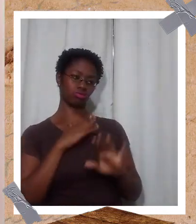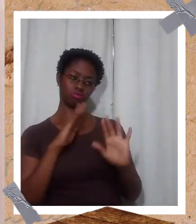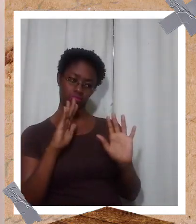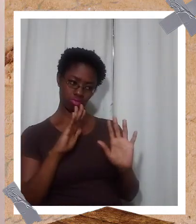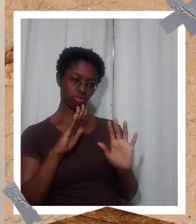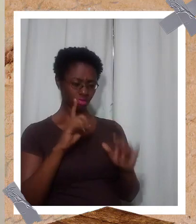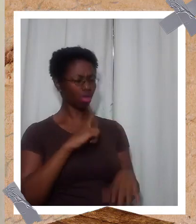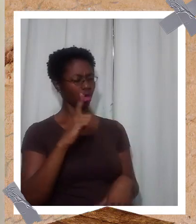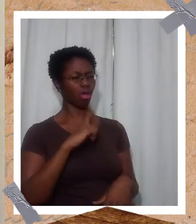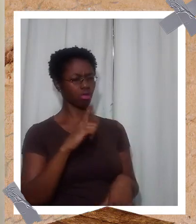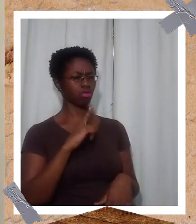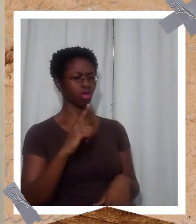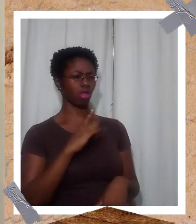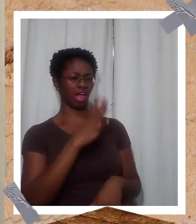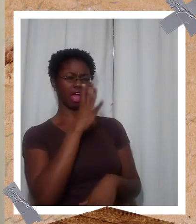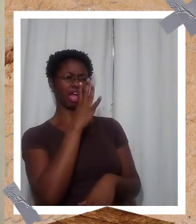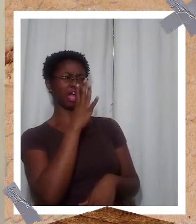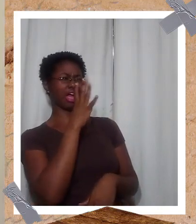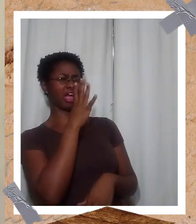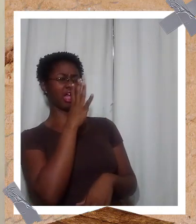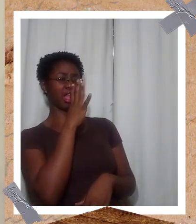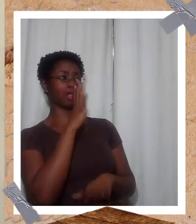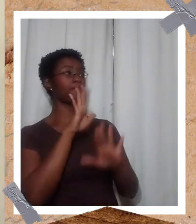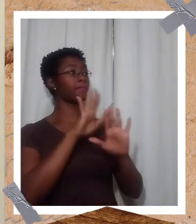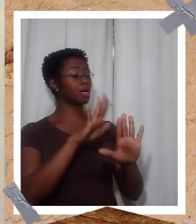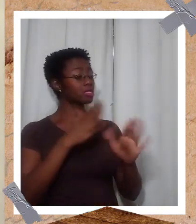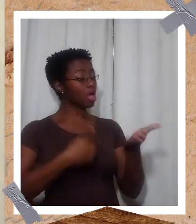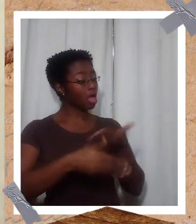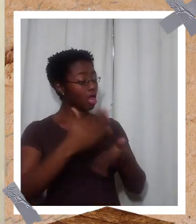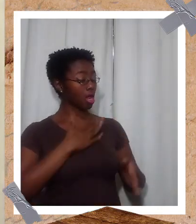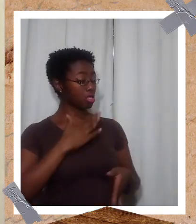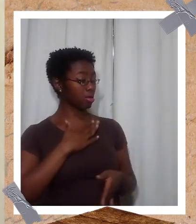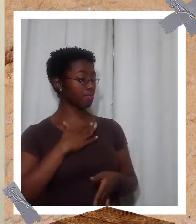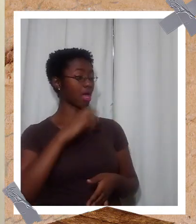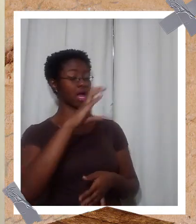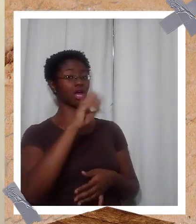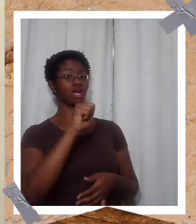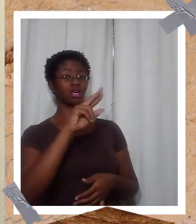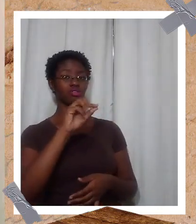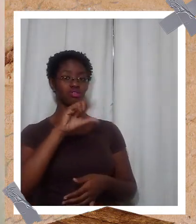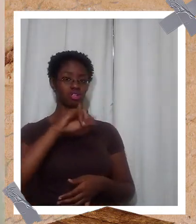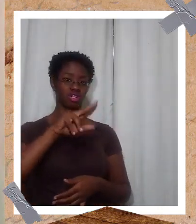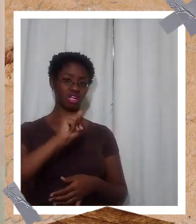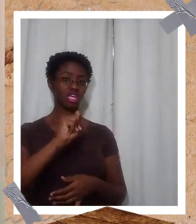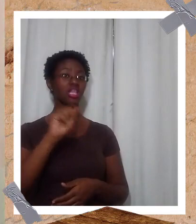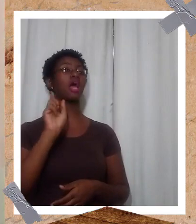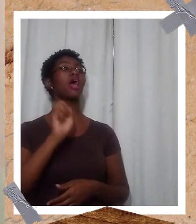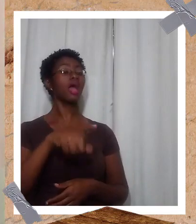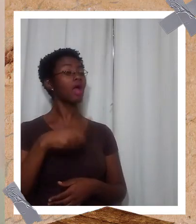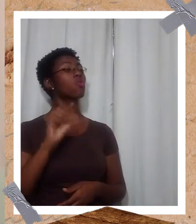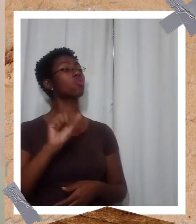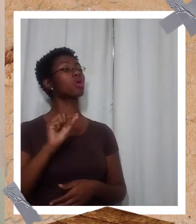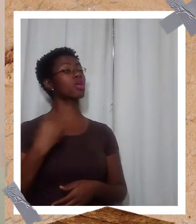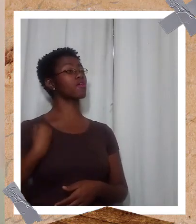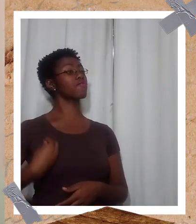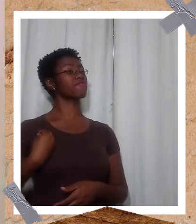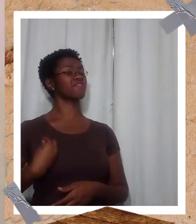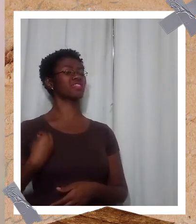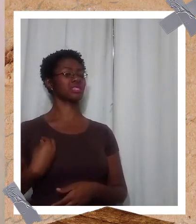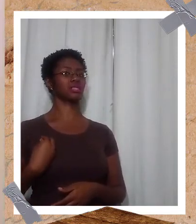também tenho toda essa admiração para Carolina, escritora, mas a minha relação com Carolina é a vivência, é a vida. Então,